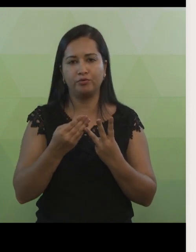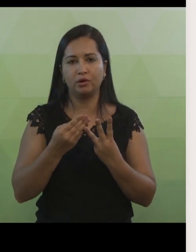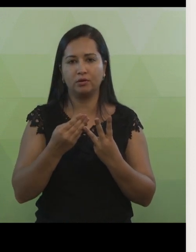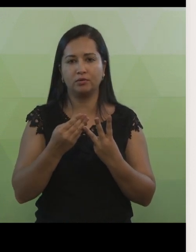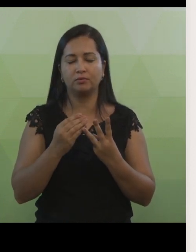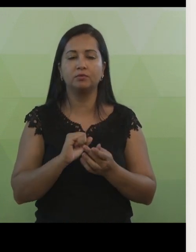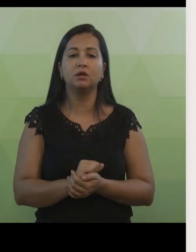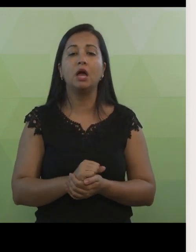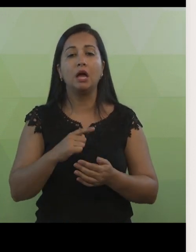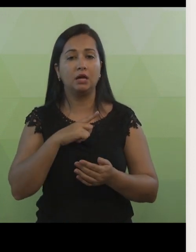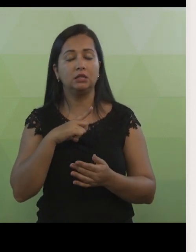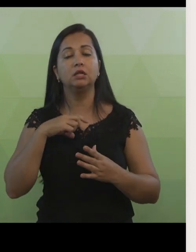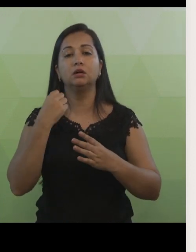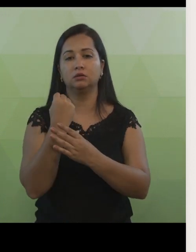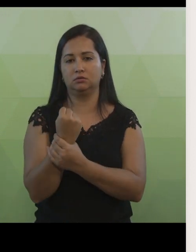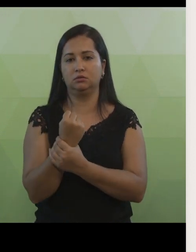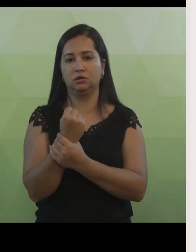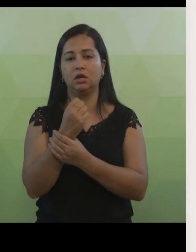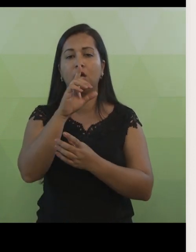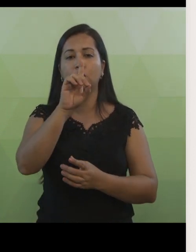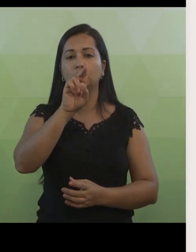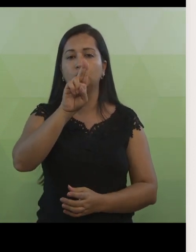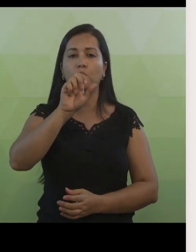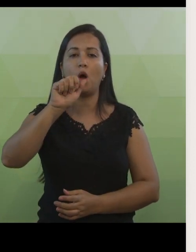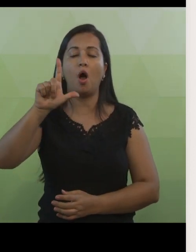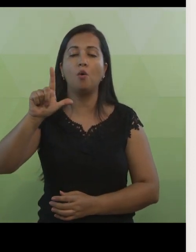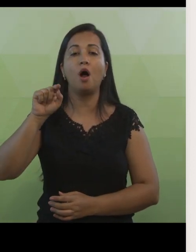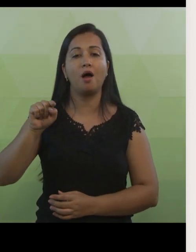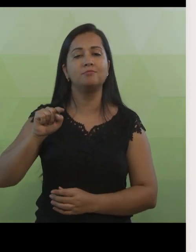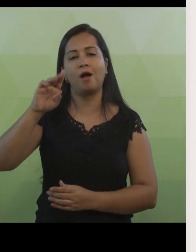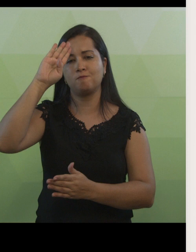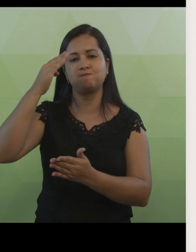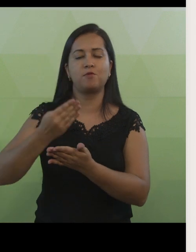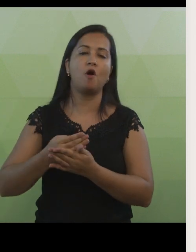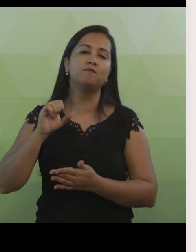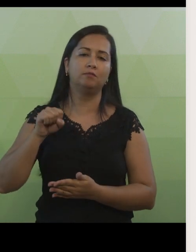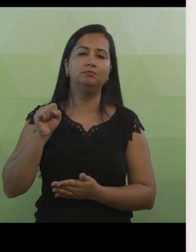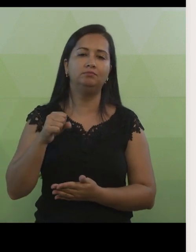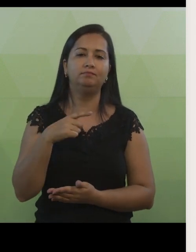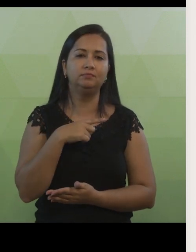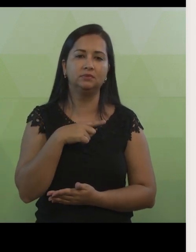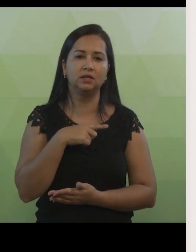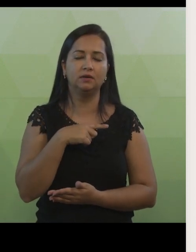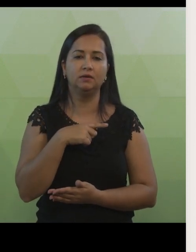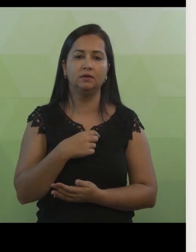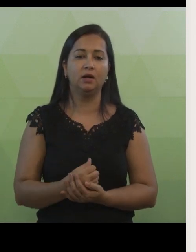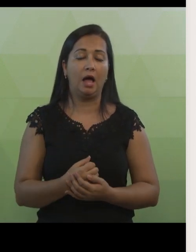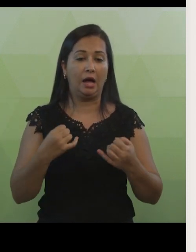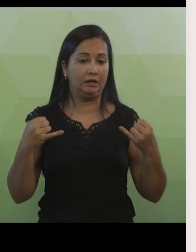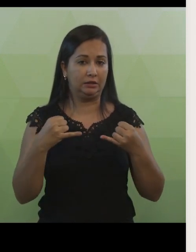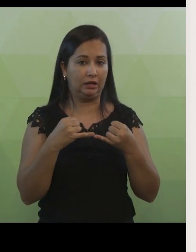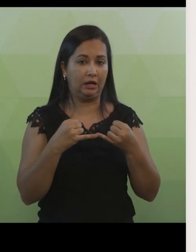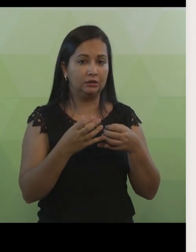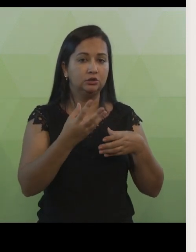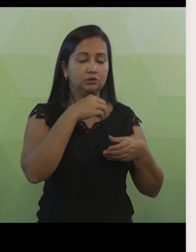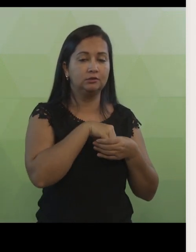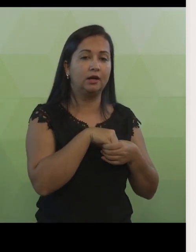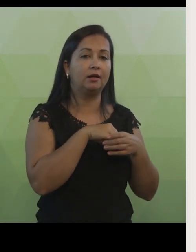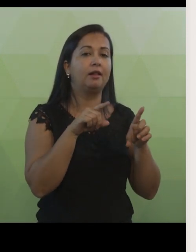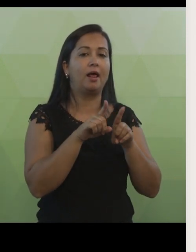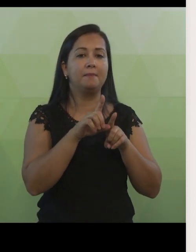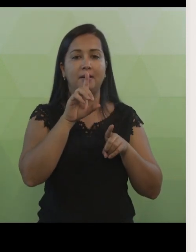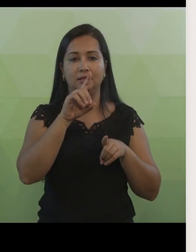não confiável. E existe ainda a configuração um pouco mais segura, que é a Dual Firewall. Um firewall entre a rede interna